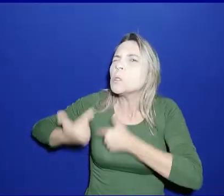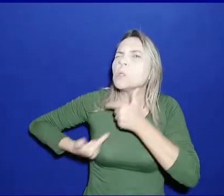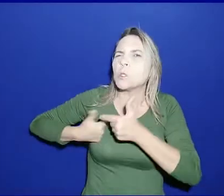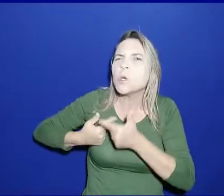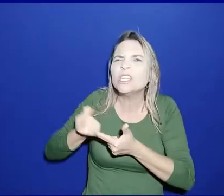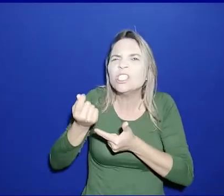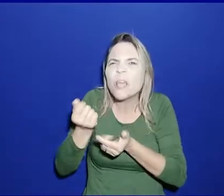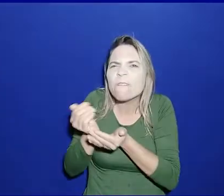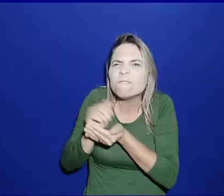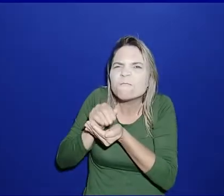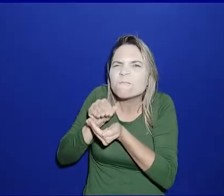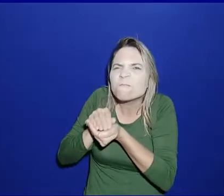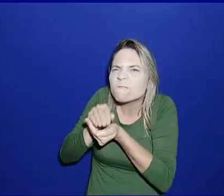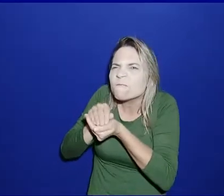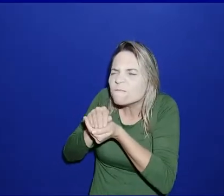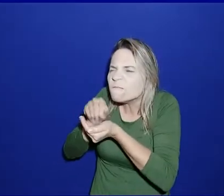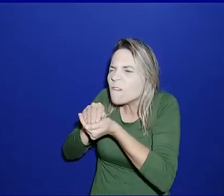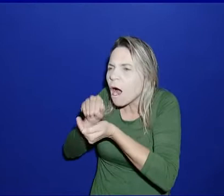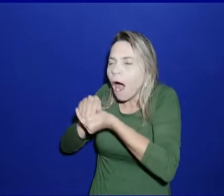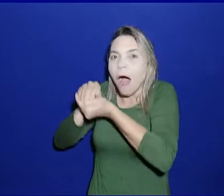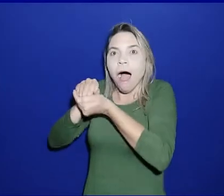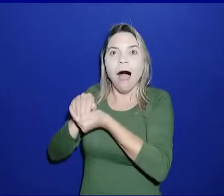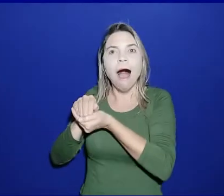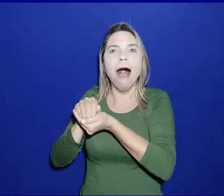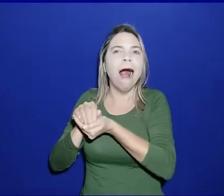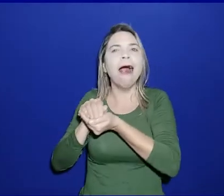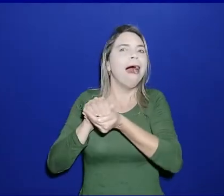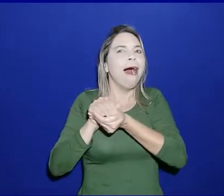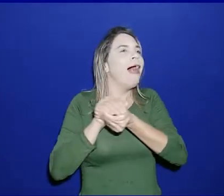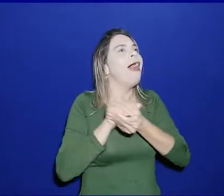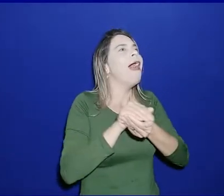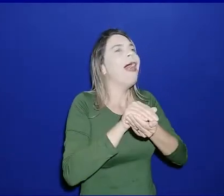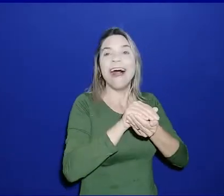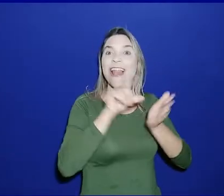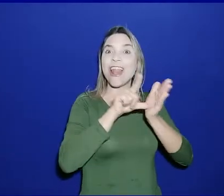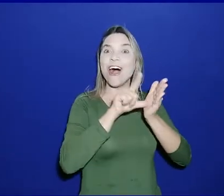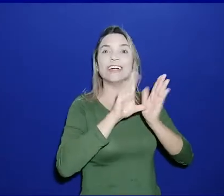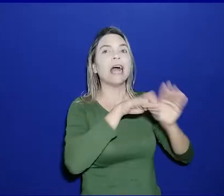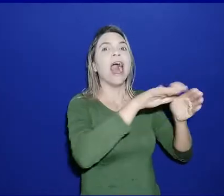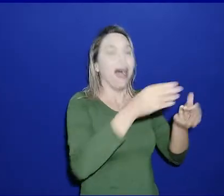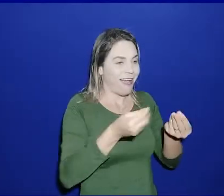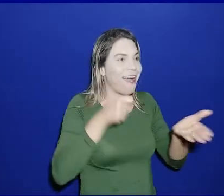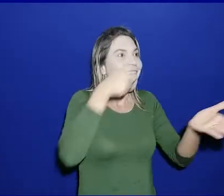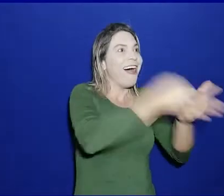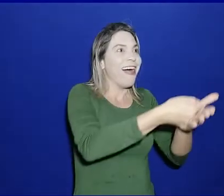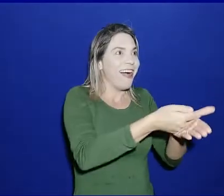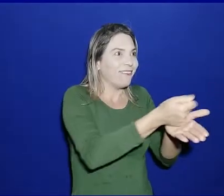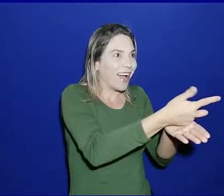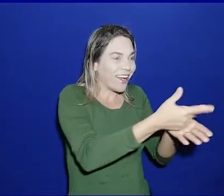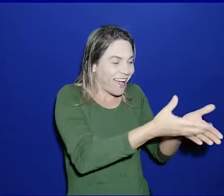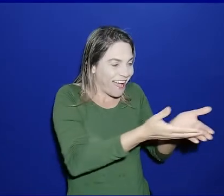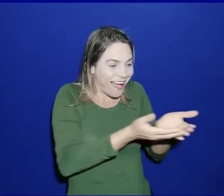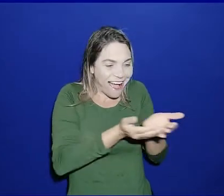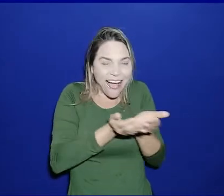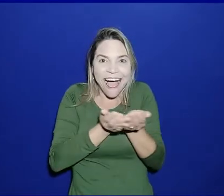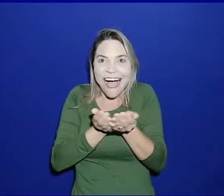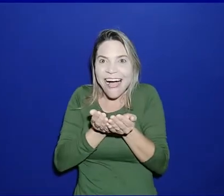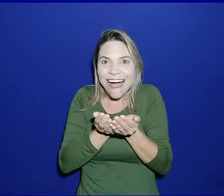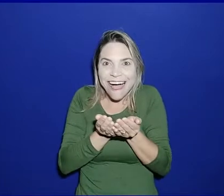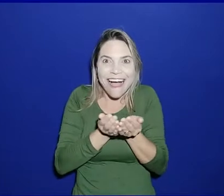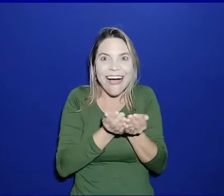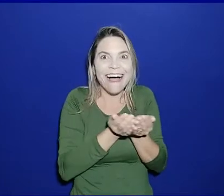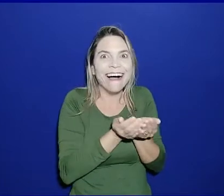muito. Juntou dinheiro, foi àquela loja, comprou o barquinho para si. E ao olhar para o